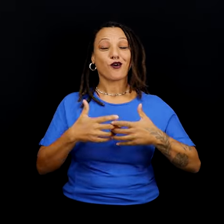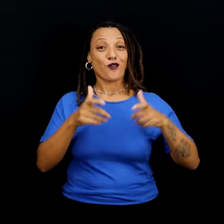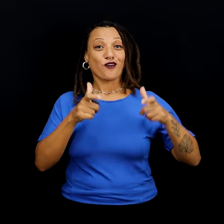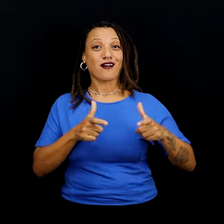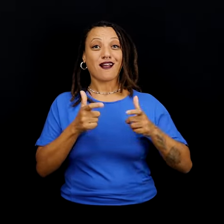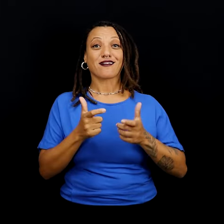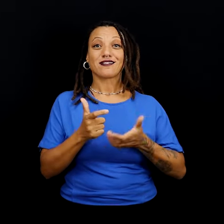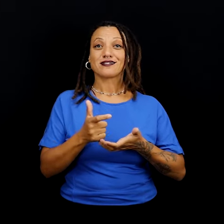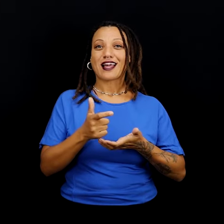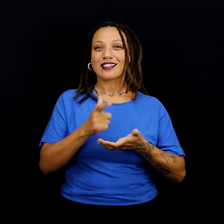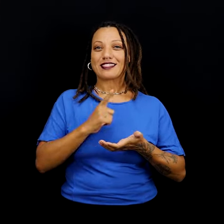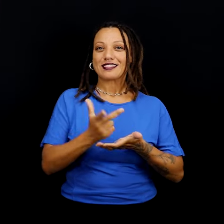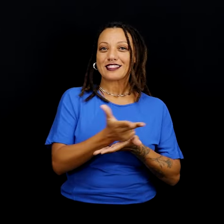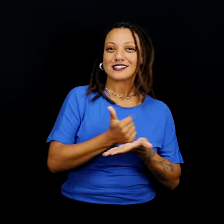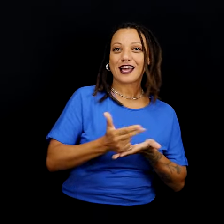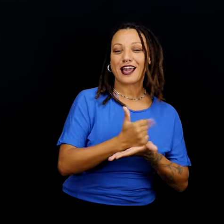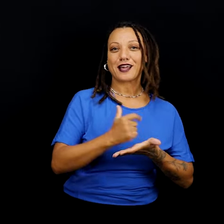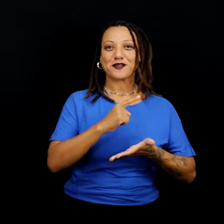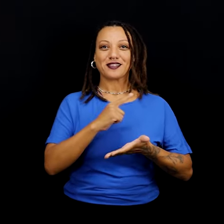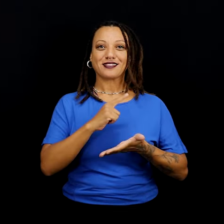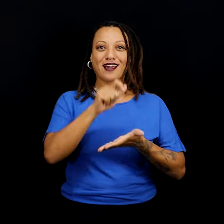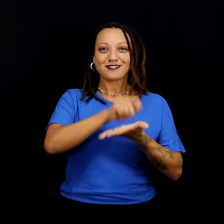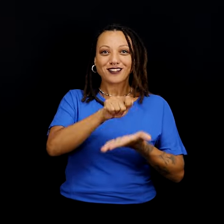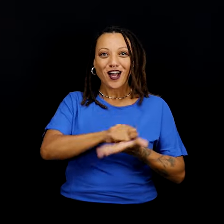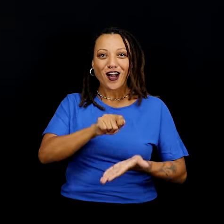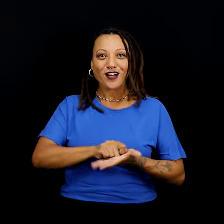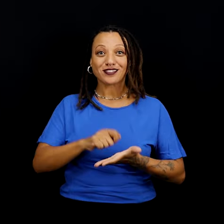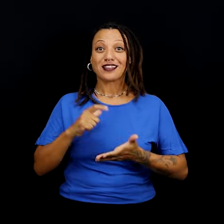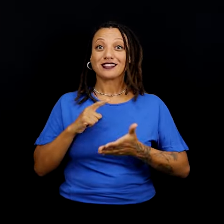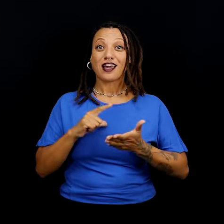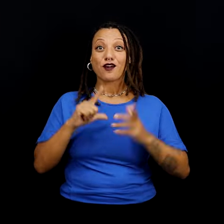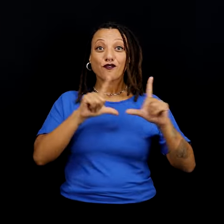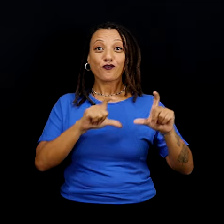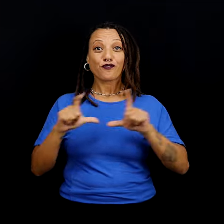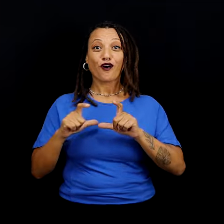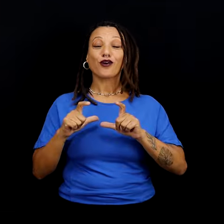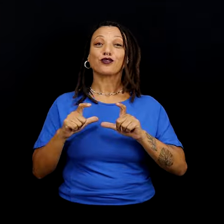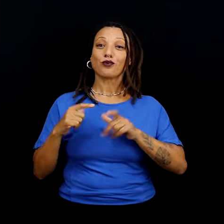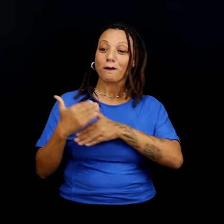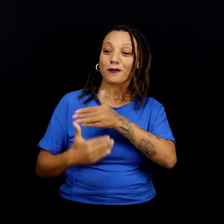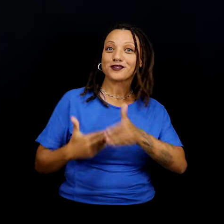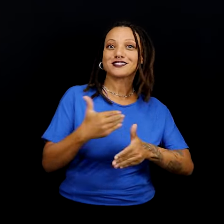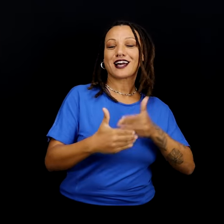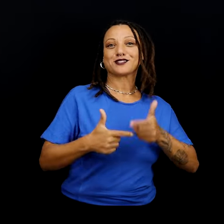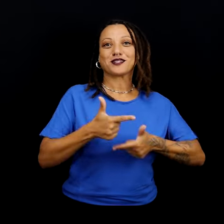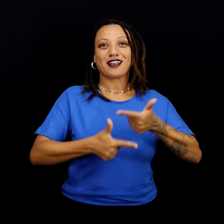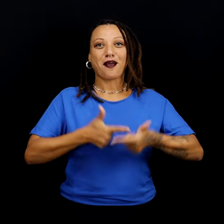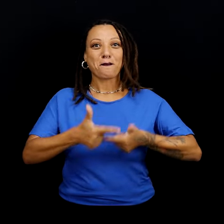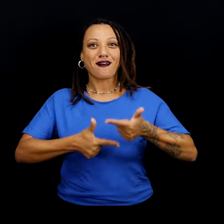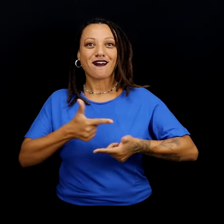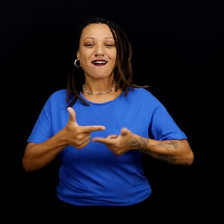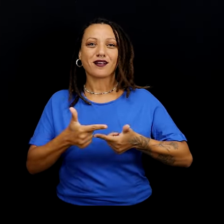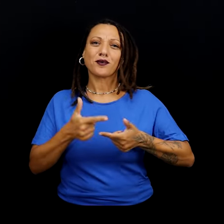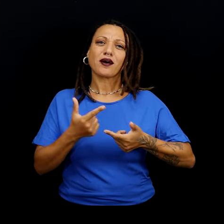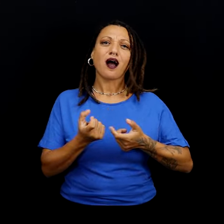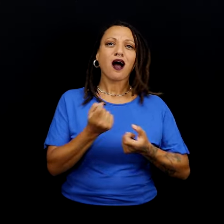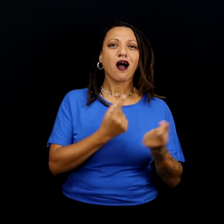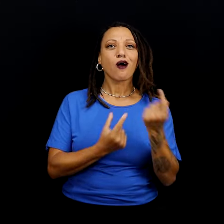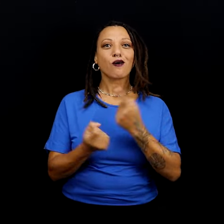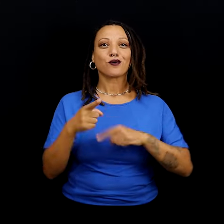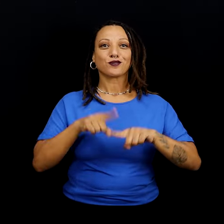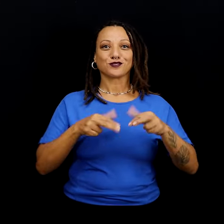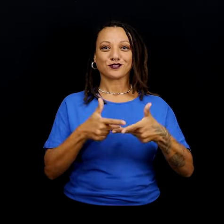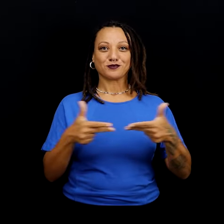vai desenhar, onde ele vai anotar, onde ele... a gente tem fotos de processo dele trabalhando e alguns